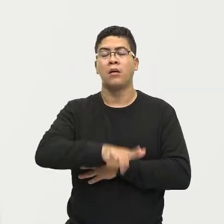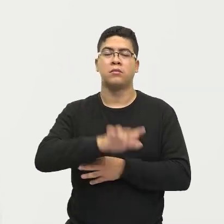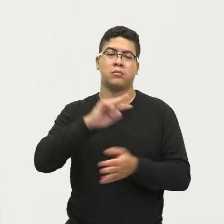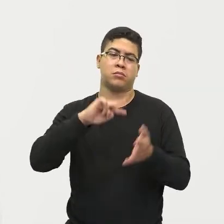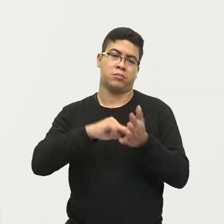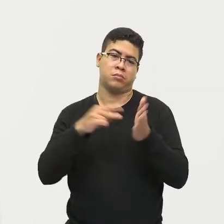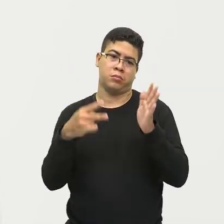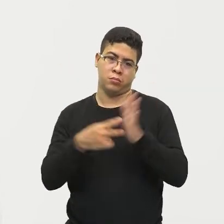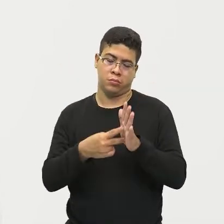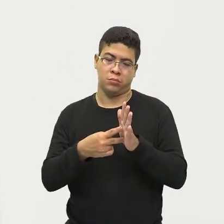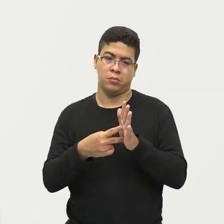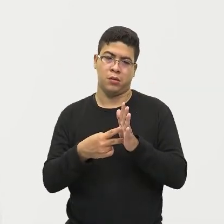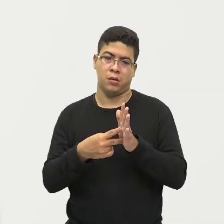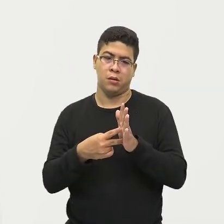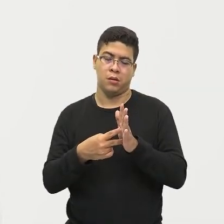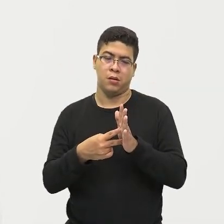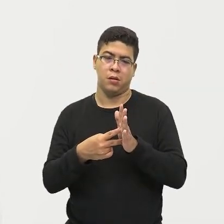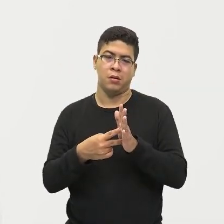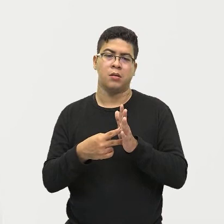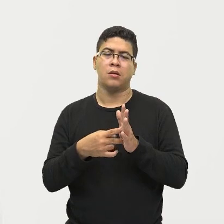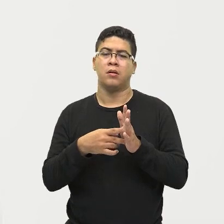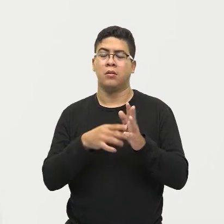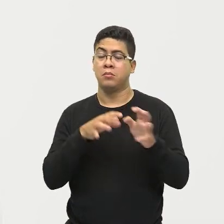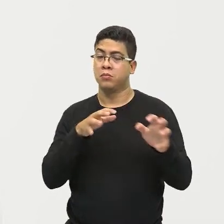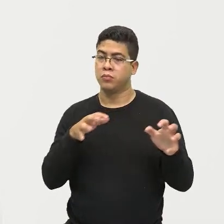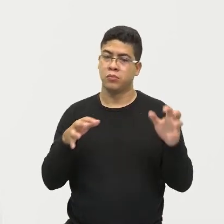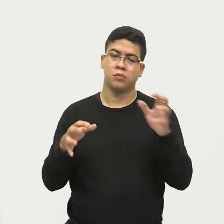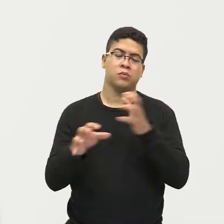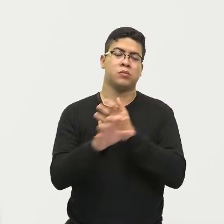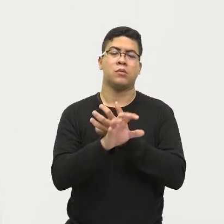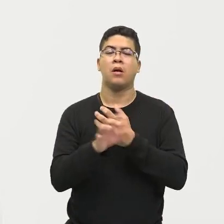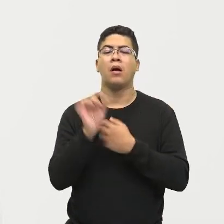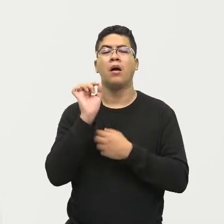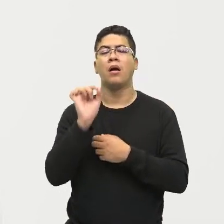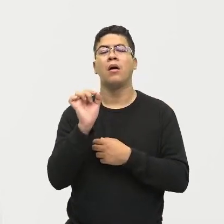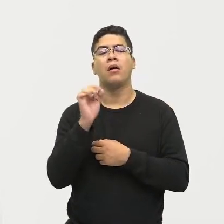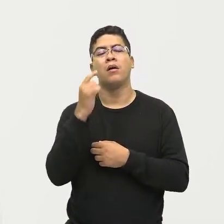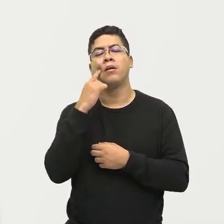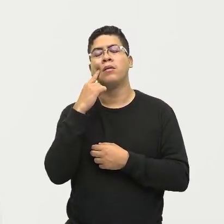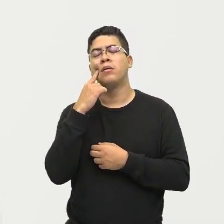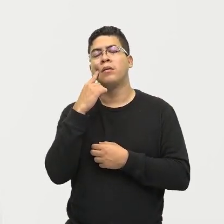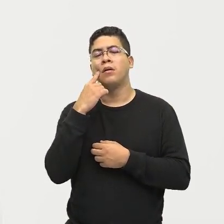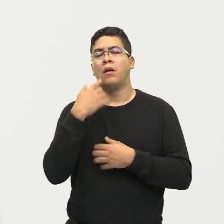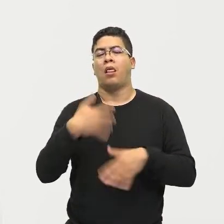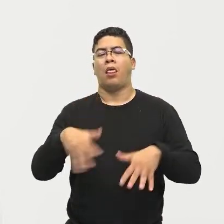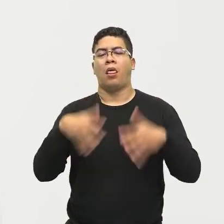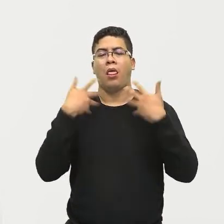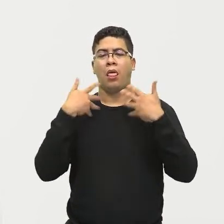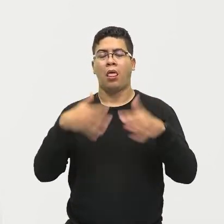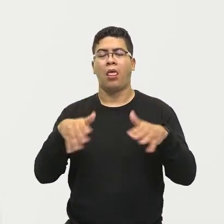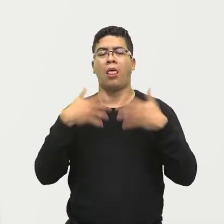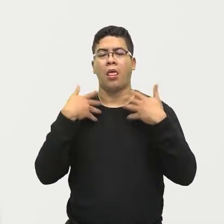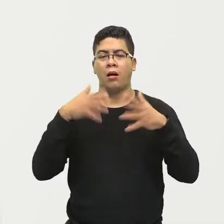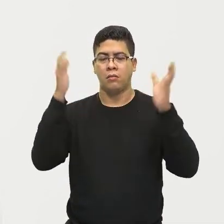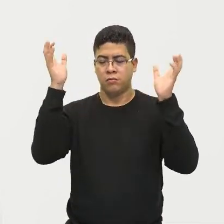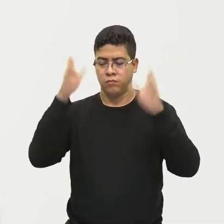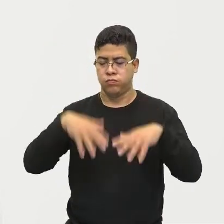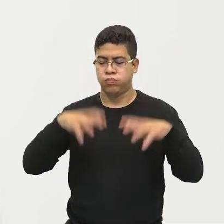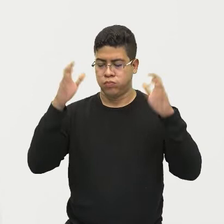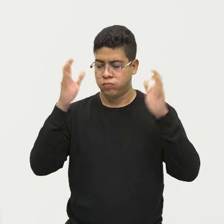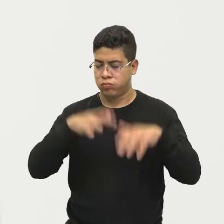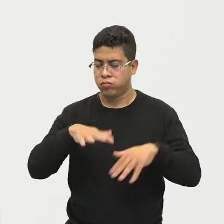Como contraste e consolo ao calor tempestuoso da noite. Então me